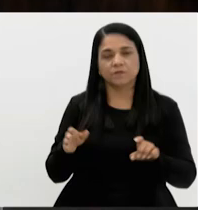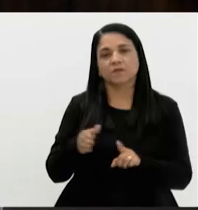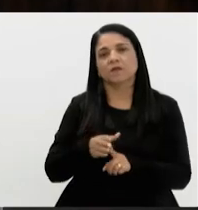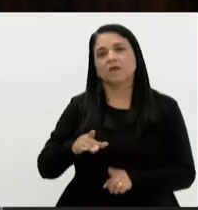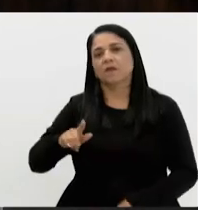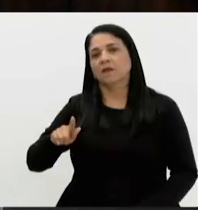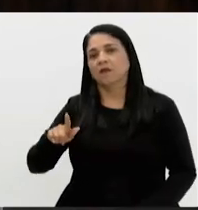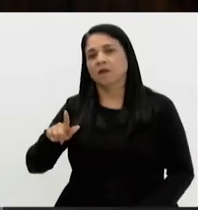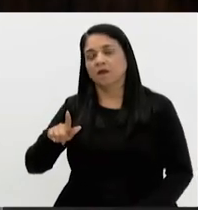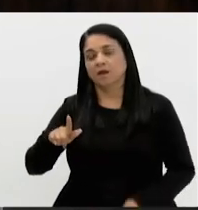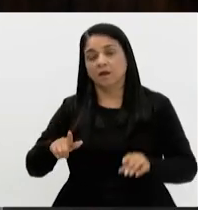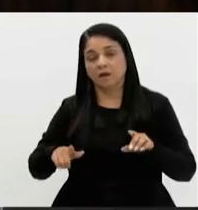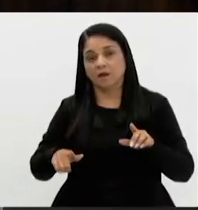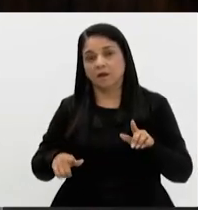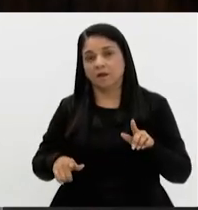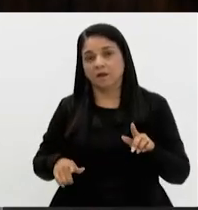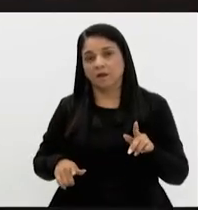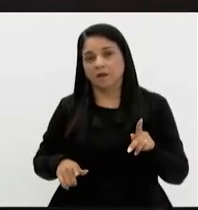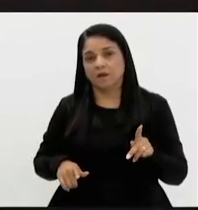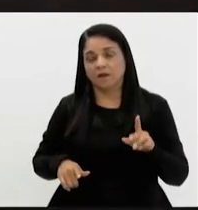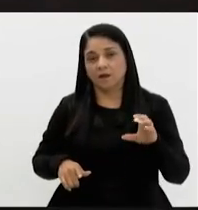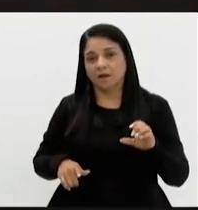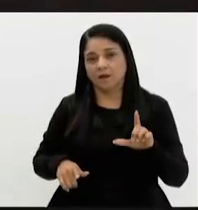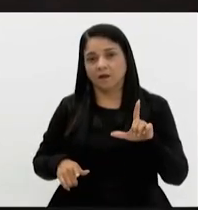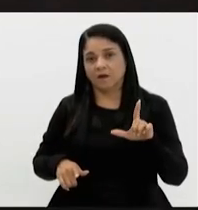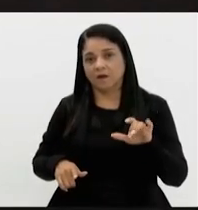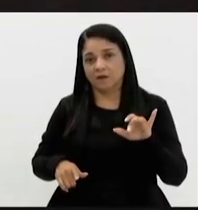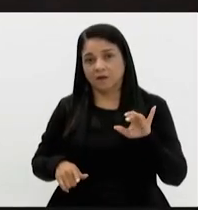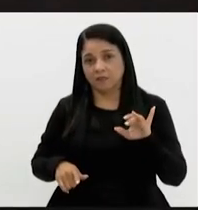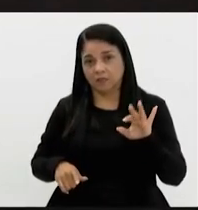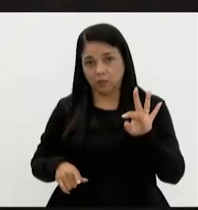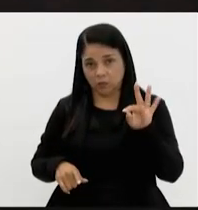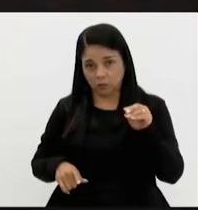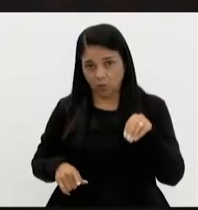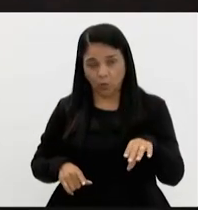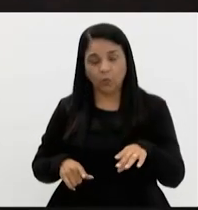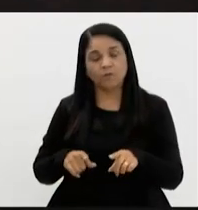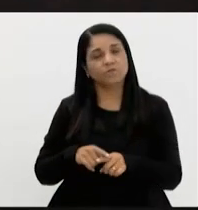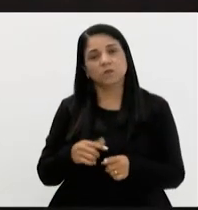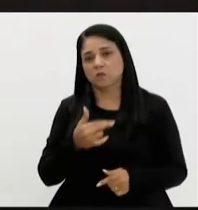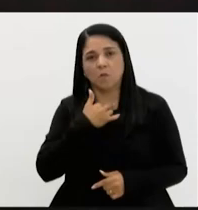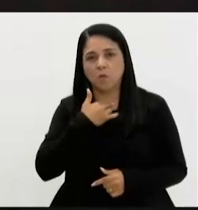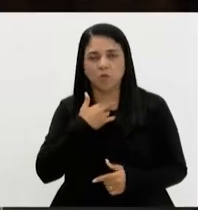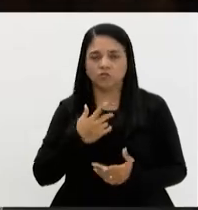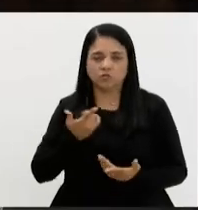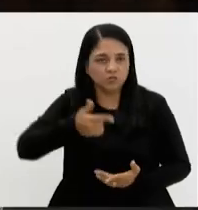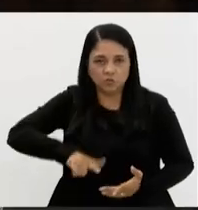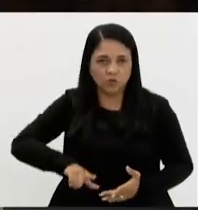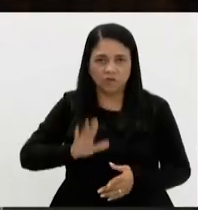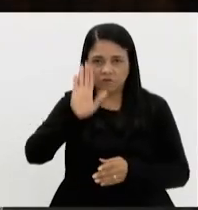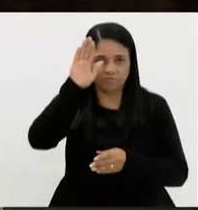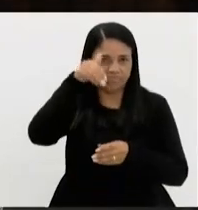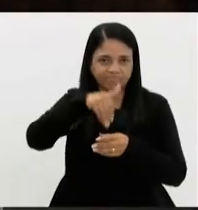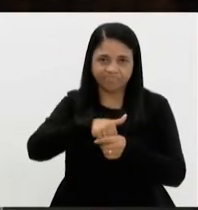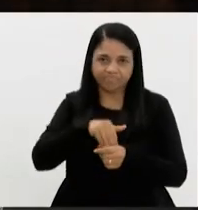presidentes é isso eu gostaria Quis fazer esse registro Muito obrigado registrar a presença